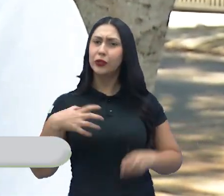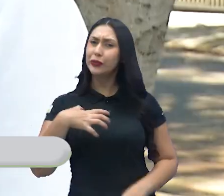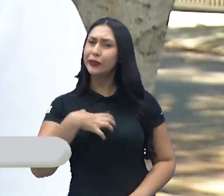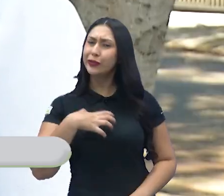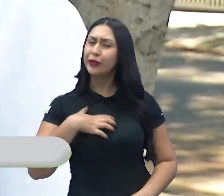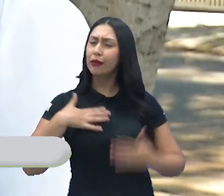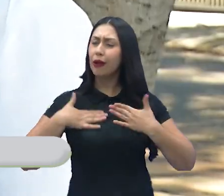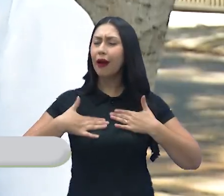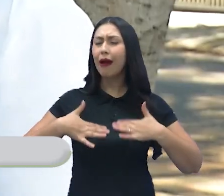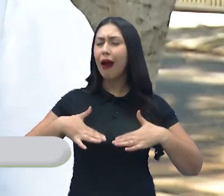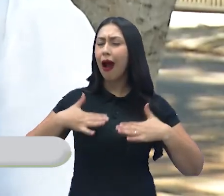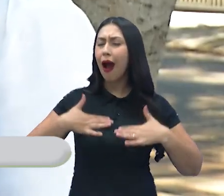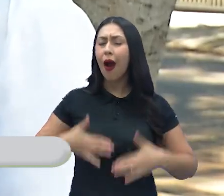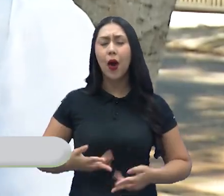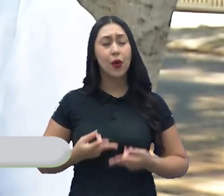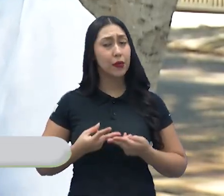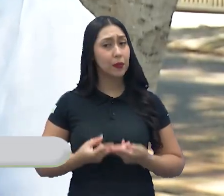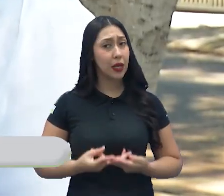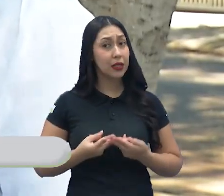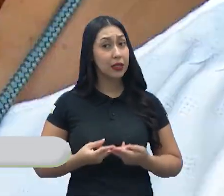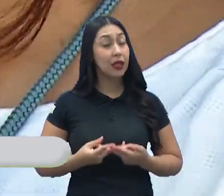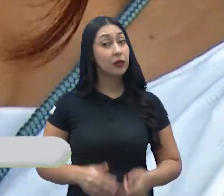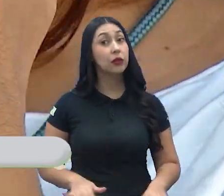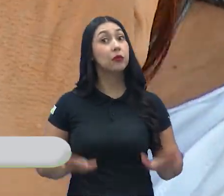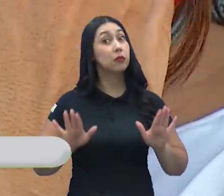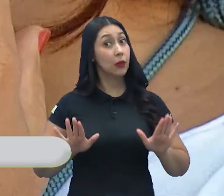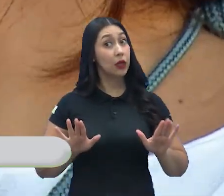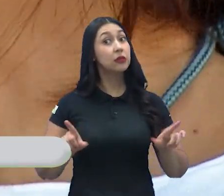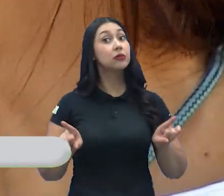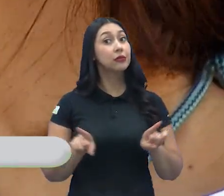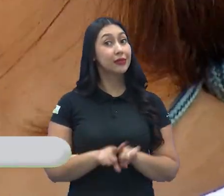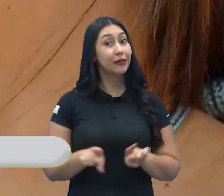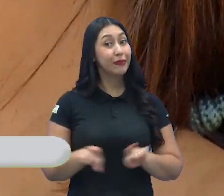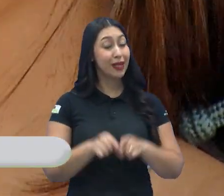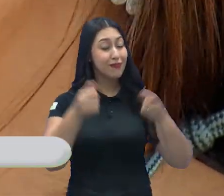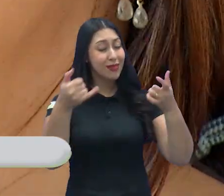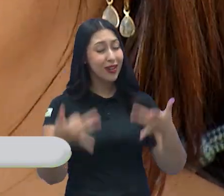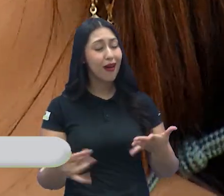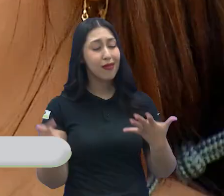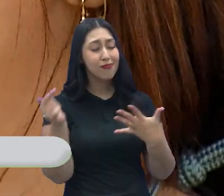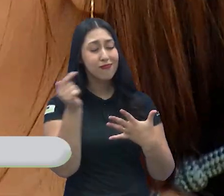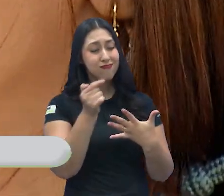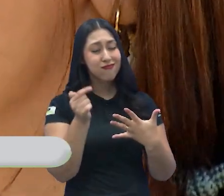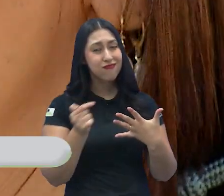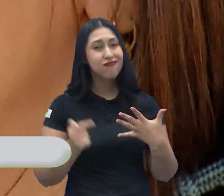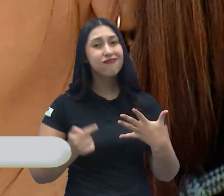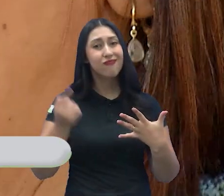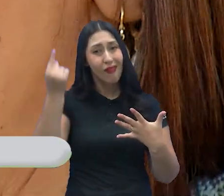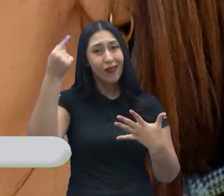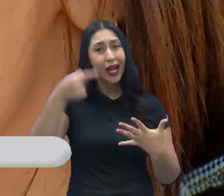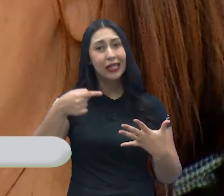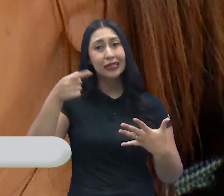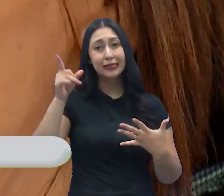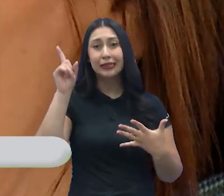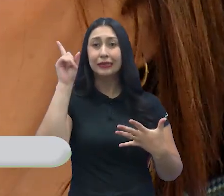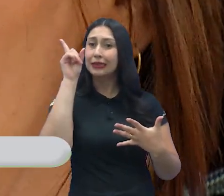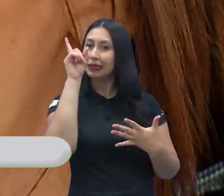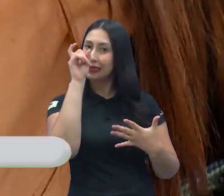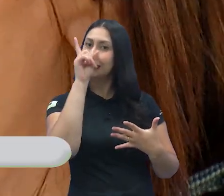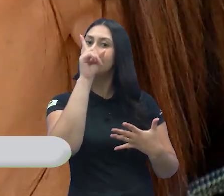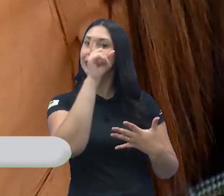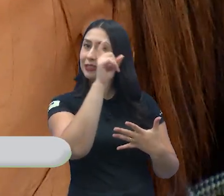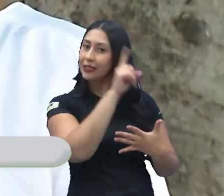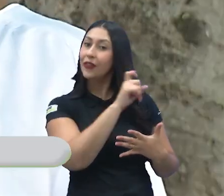e paciente, mas também falou das dificuldades e os desafios que essas características